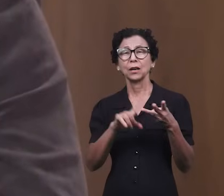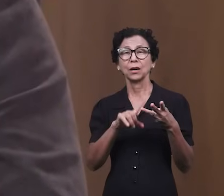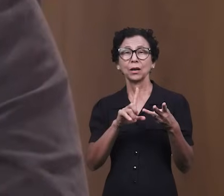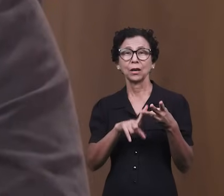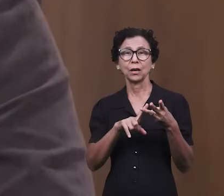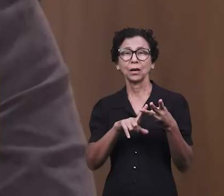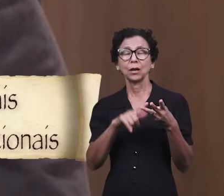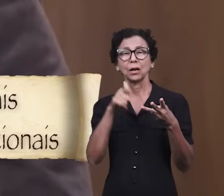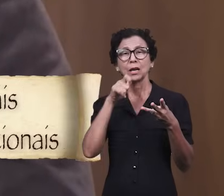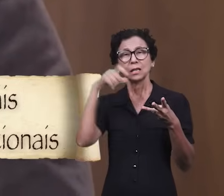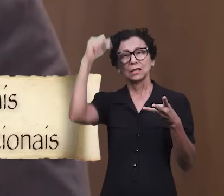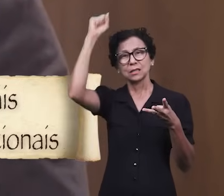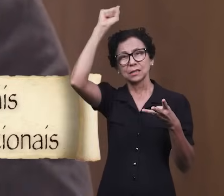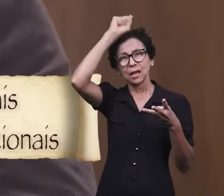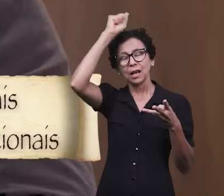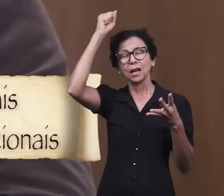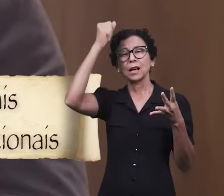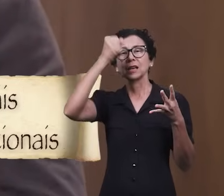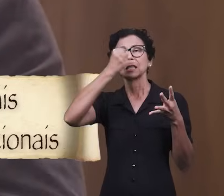sobre esse assunto,